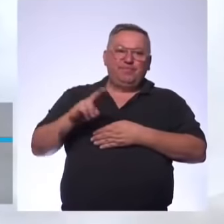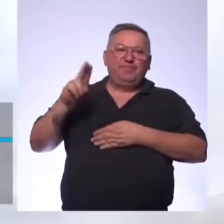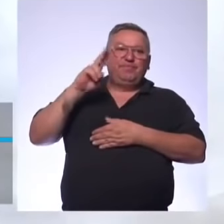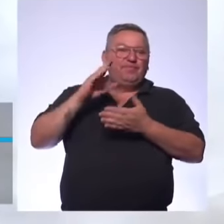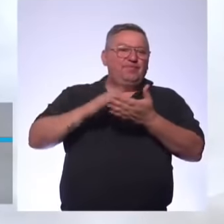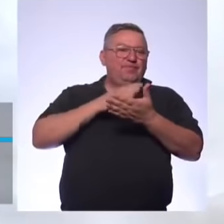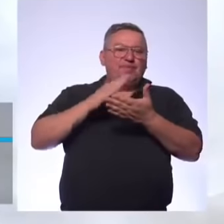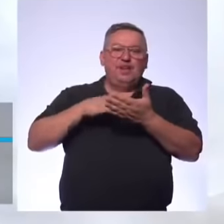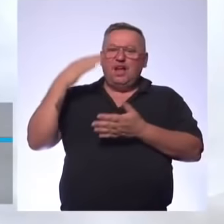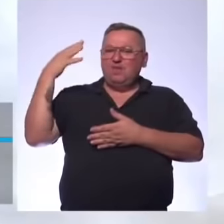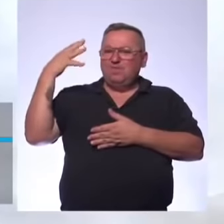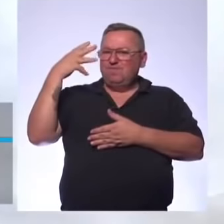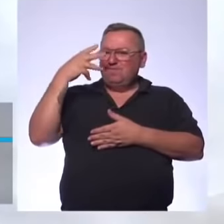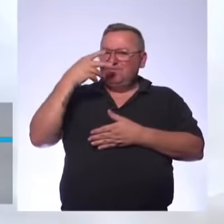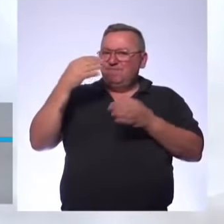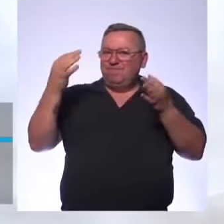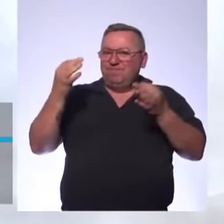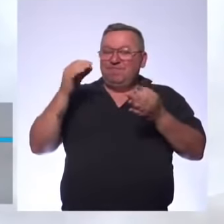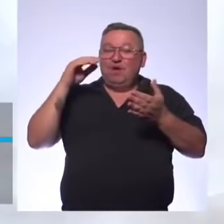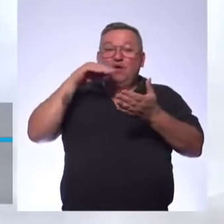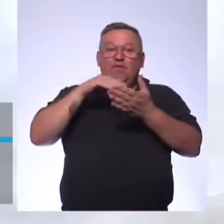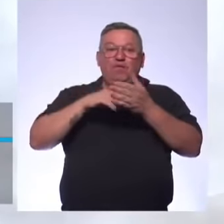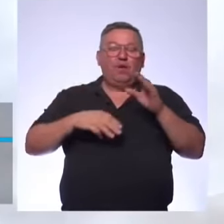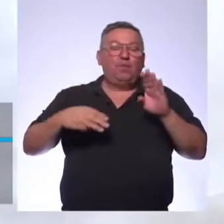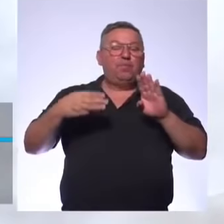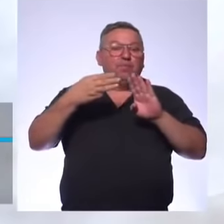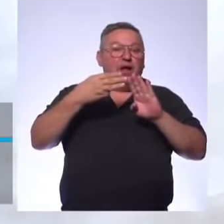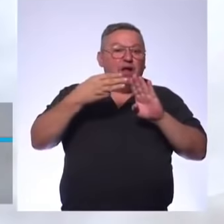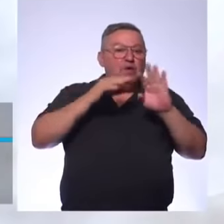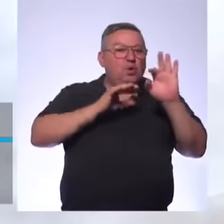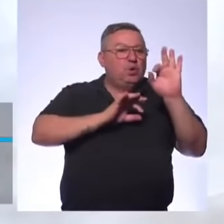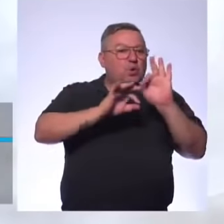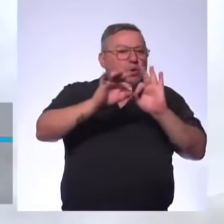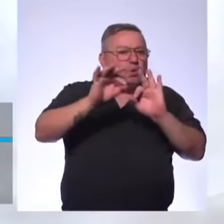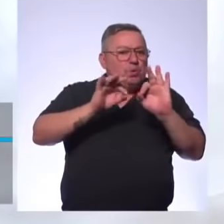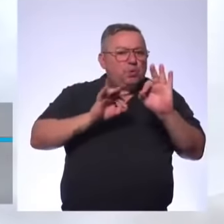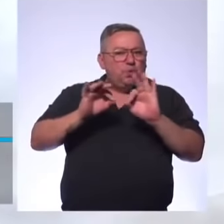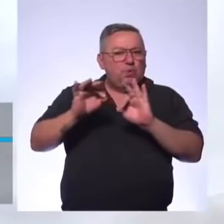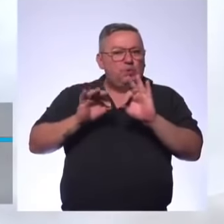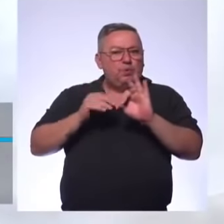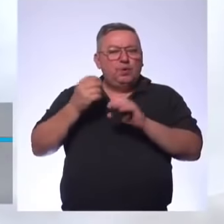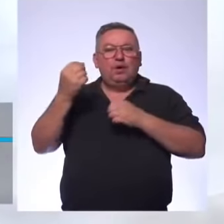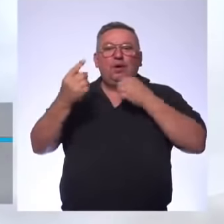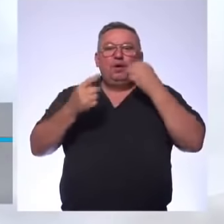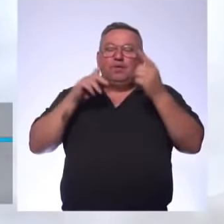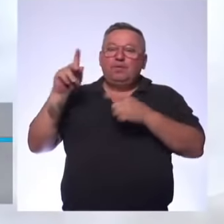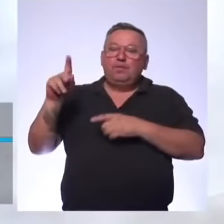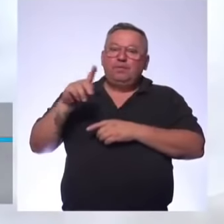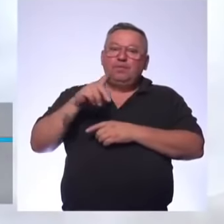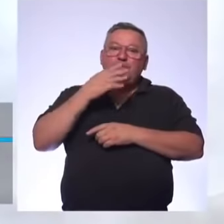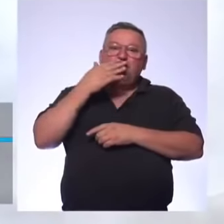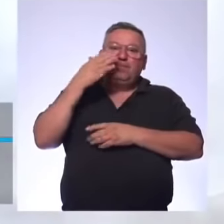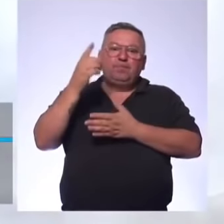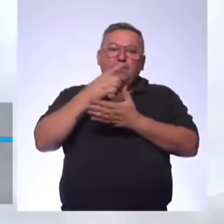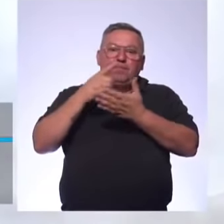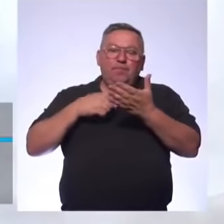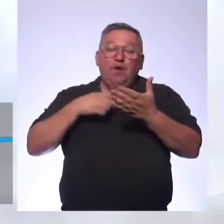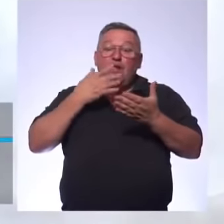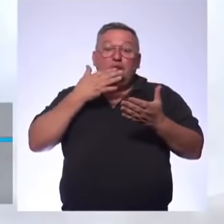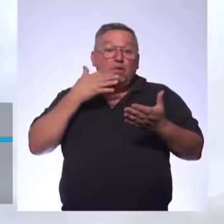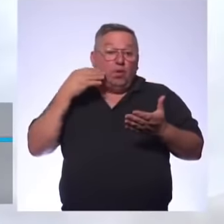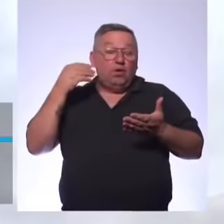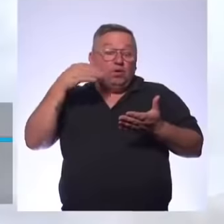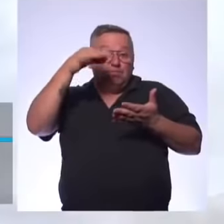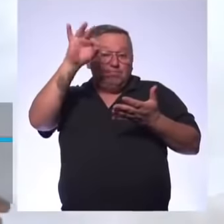apostila bonitinho torta vamos lá no final do bimestre deixa a organizada alguns professores pedem apostila para dar